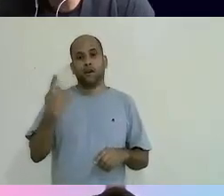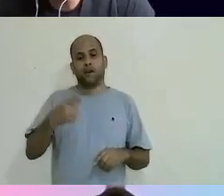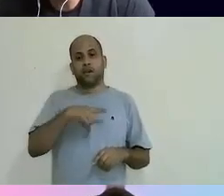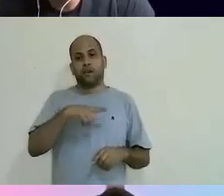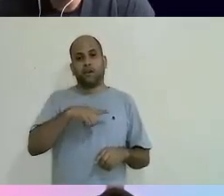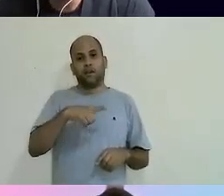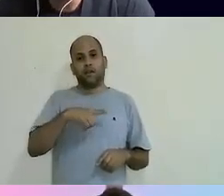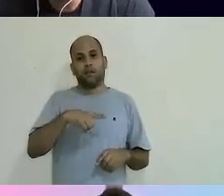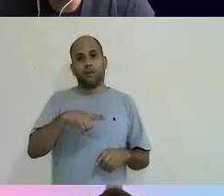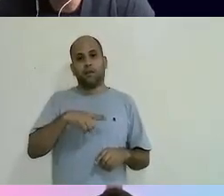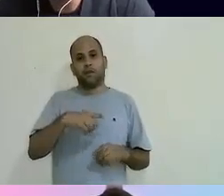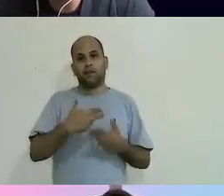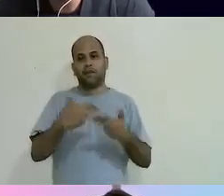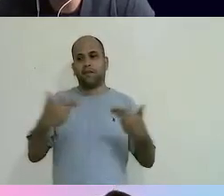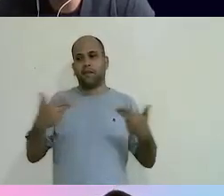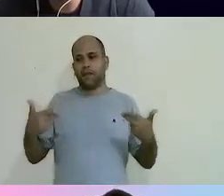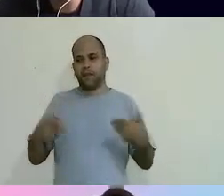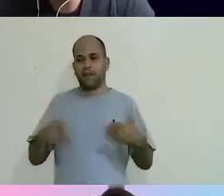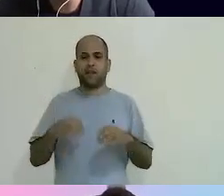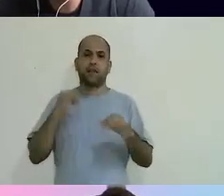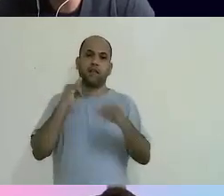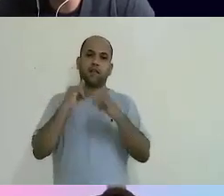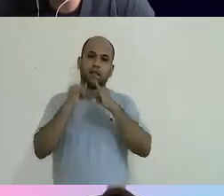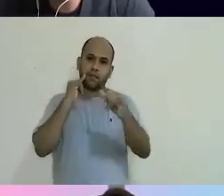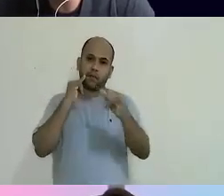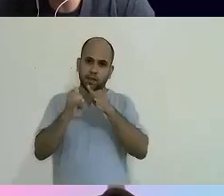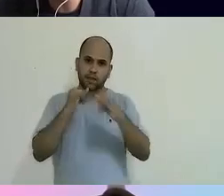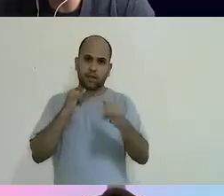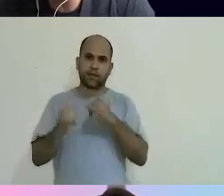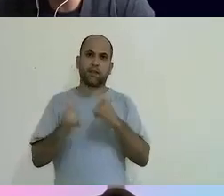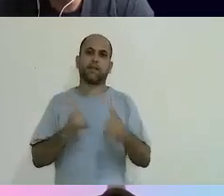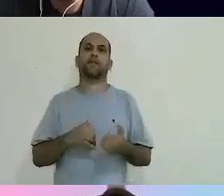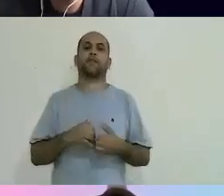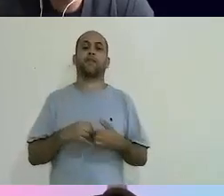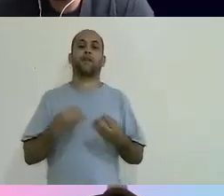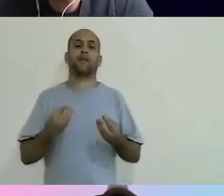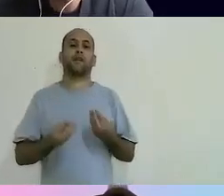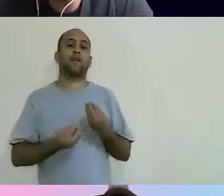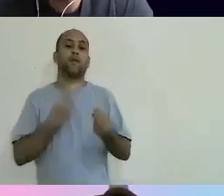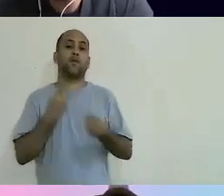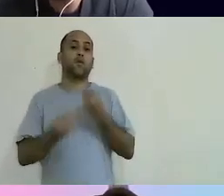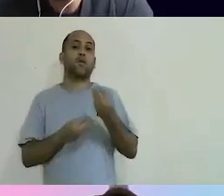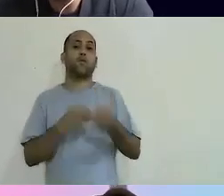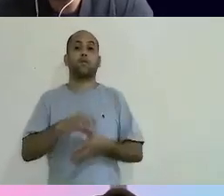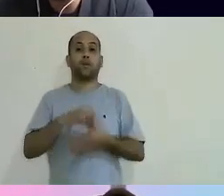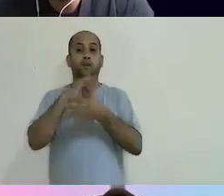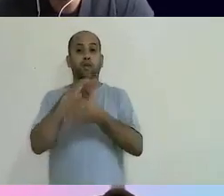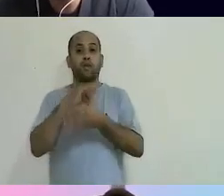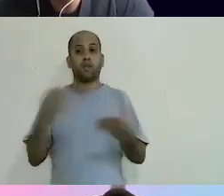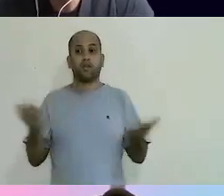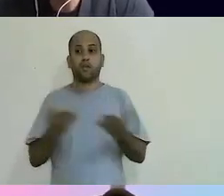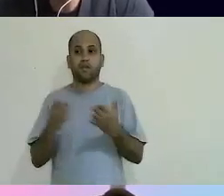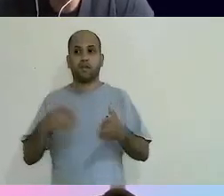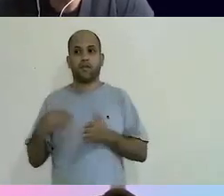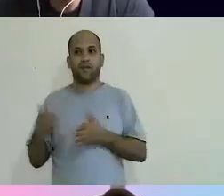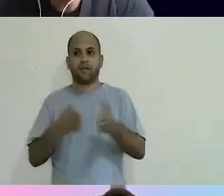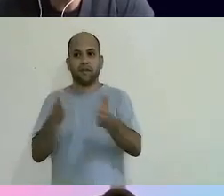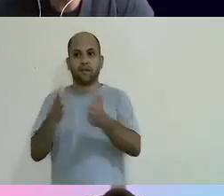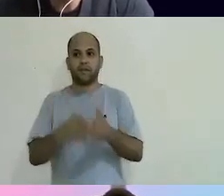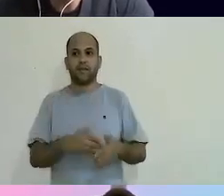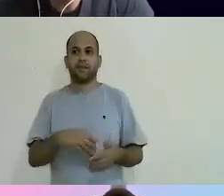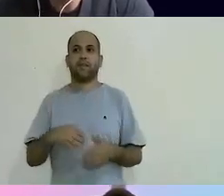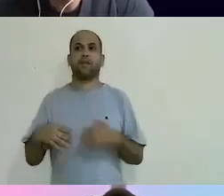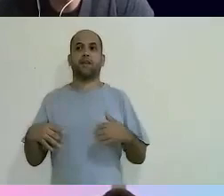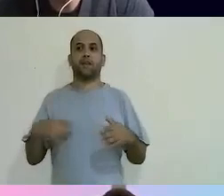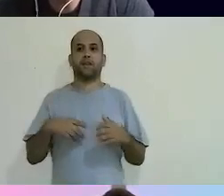a gente tem muita informação. Então, como que você vai ser protagonista hoje? Vai ser para a sua carreira? Então, vamos entender qual que é o momento